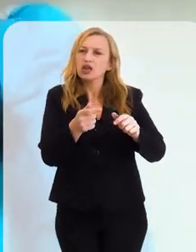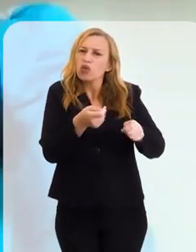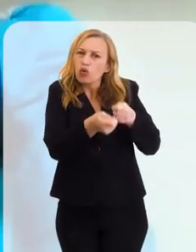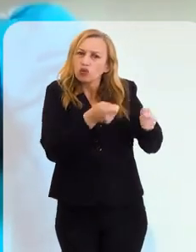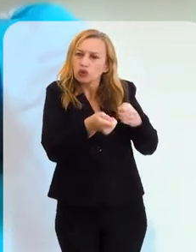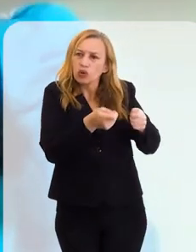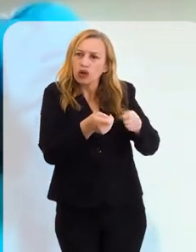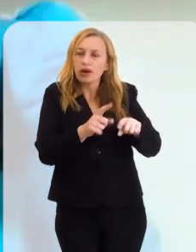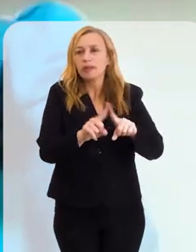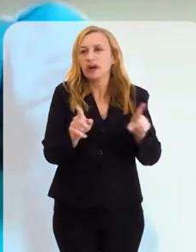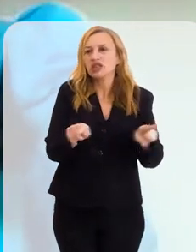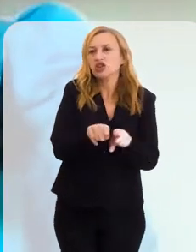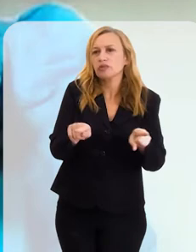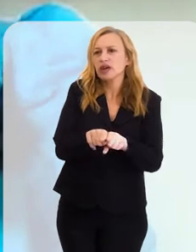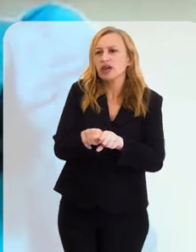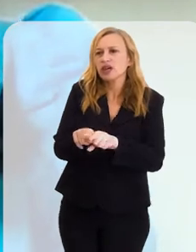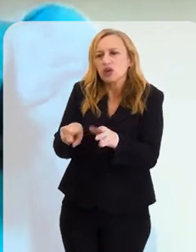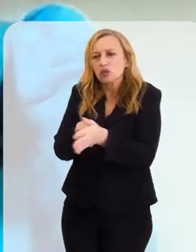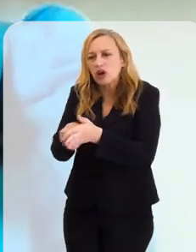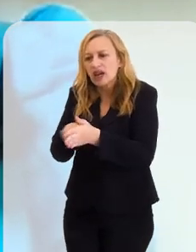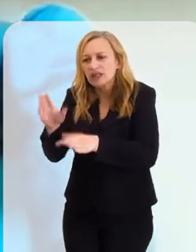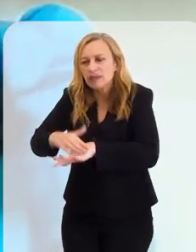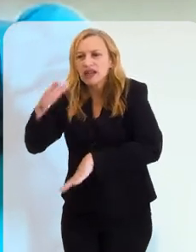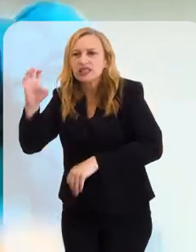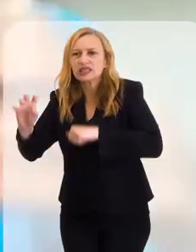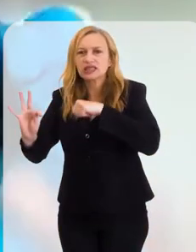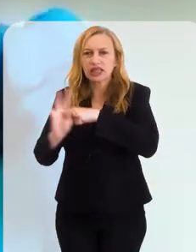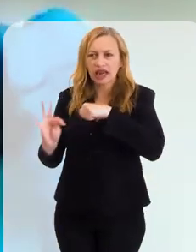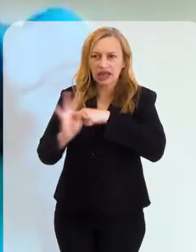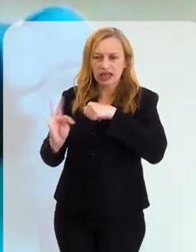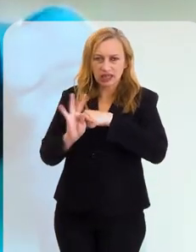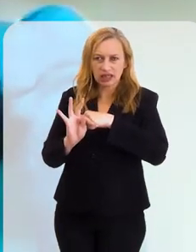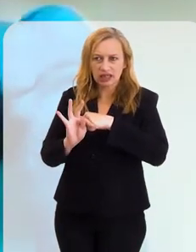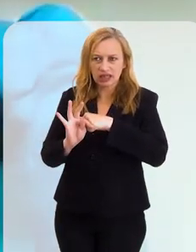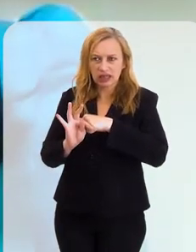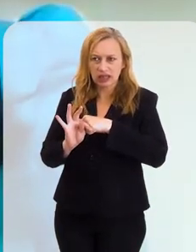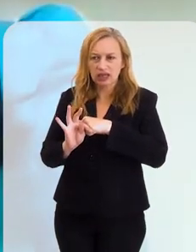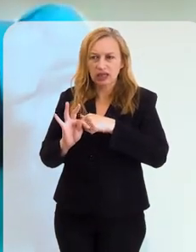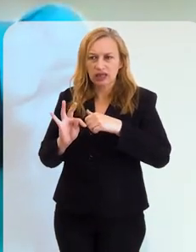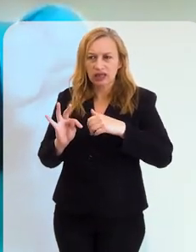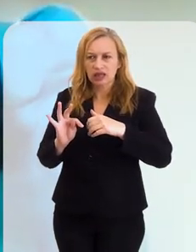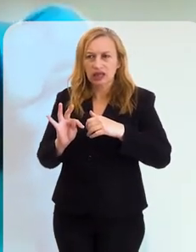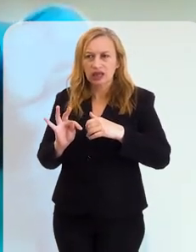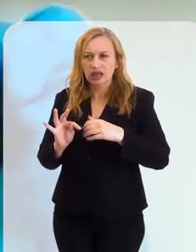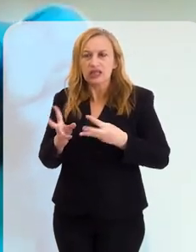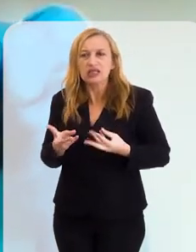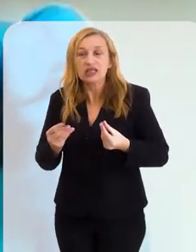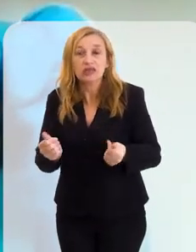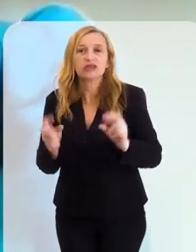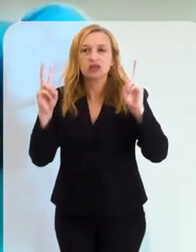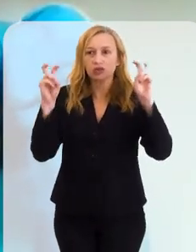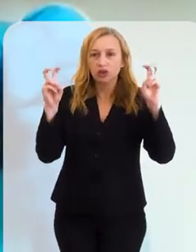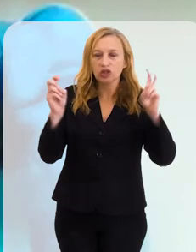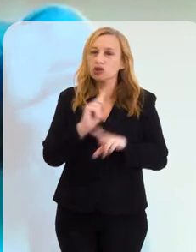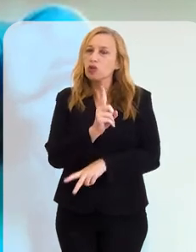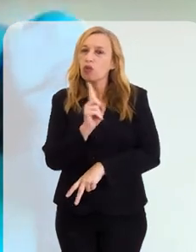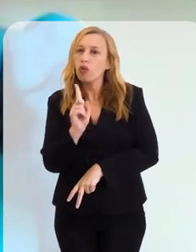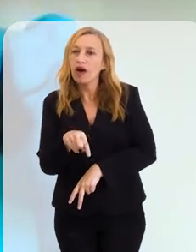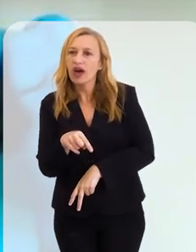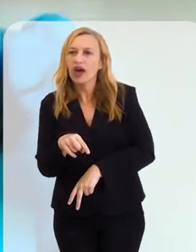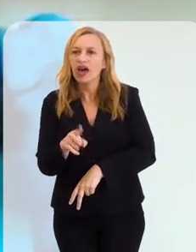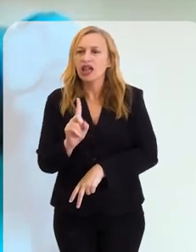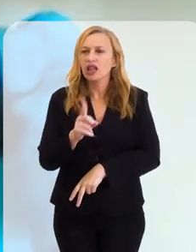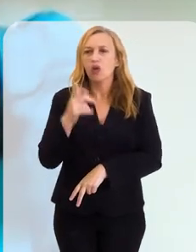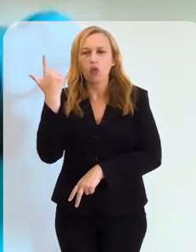em microcontrole, passam mais a se basear numa análise mais técnica e afetiva da situação. Tá? Então,